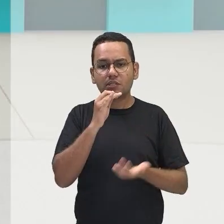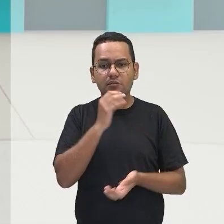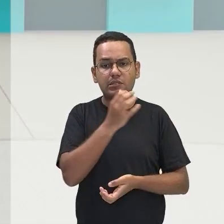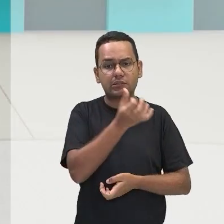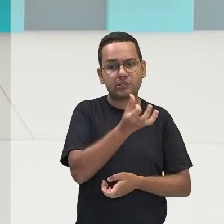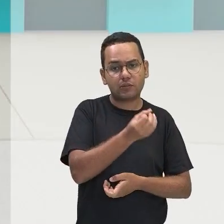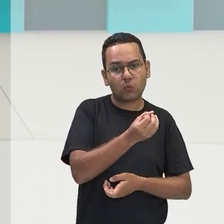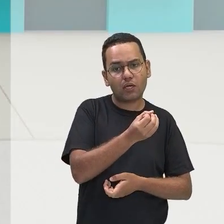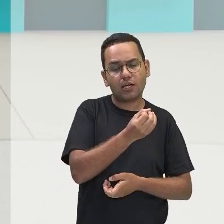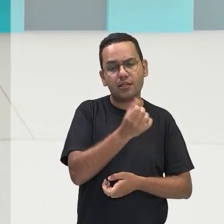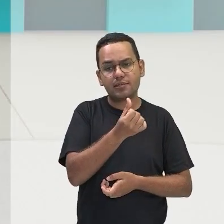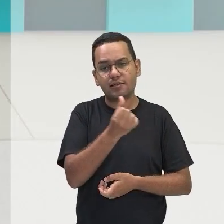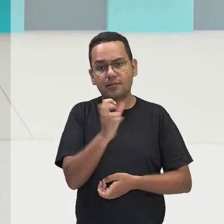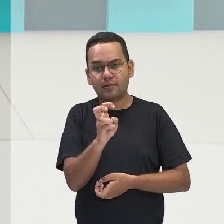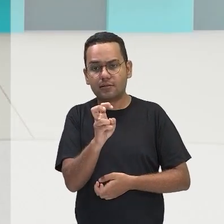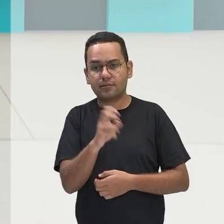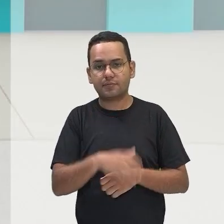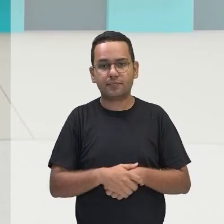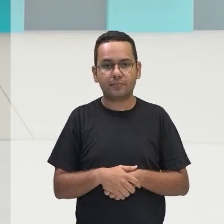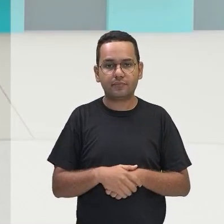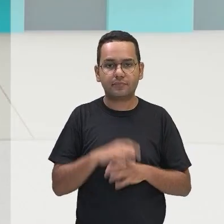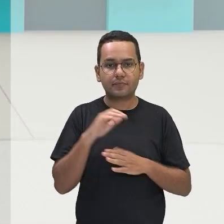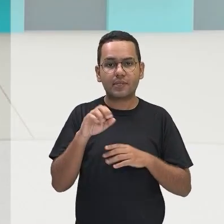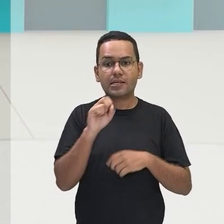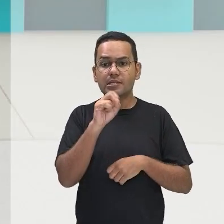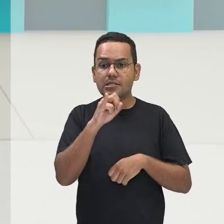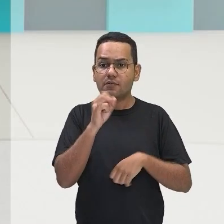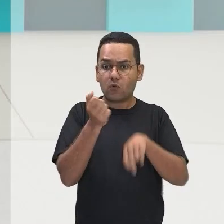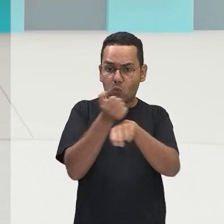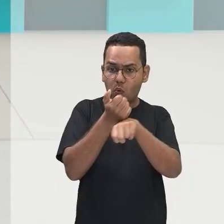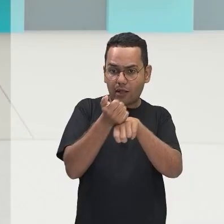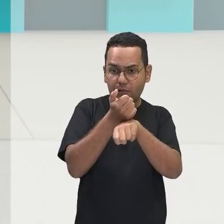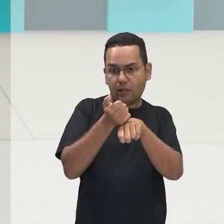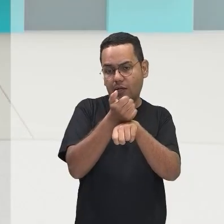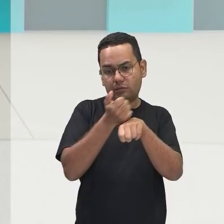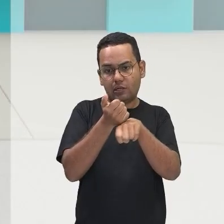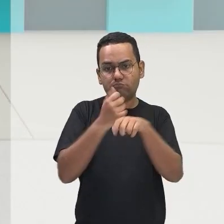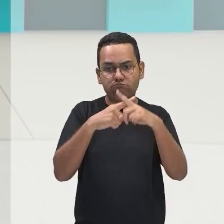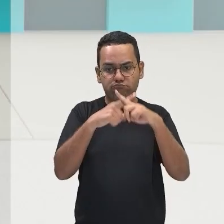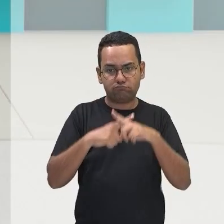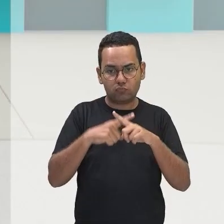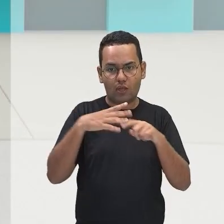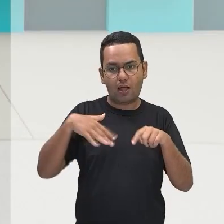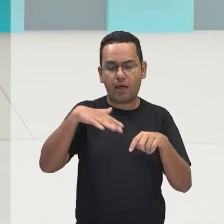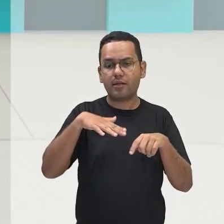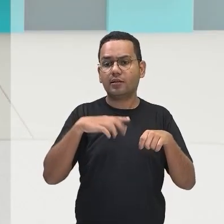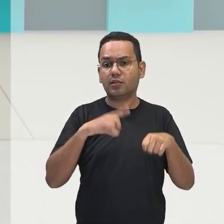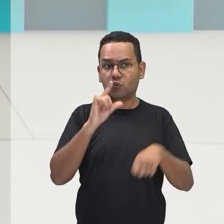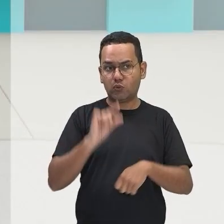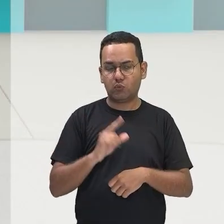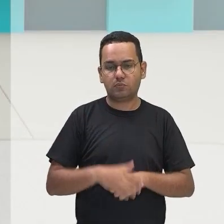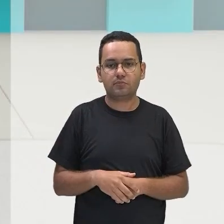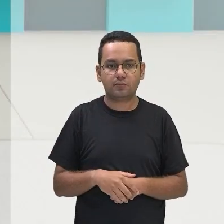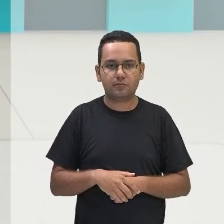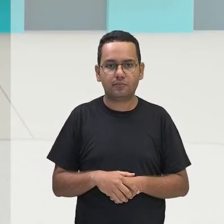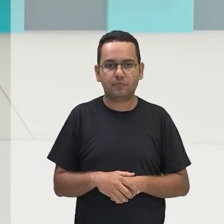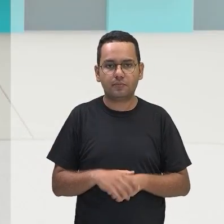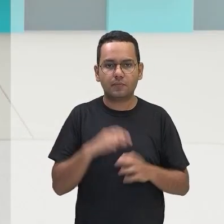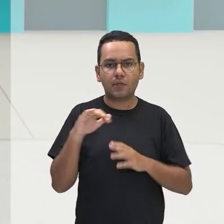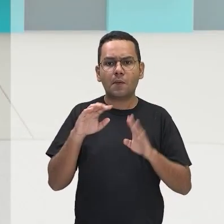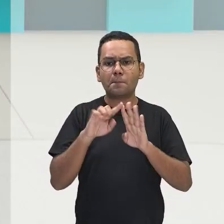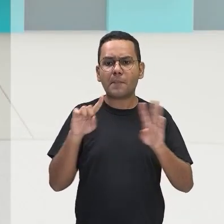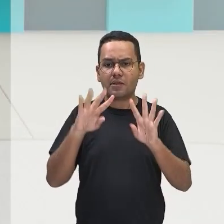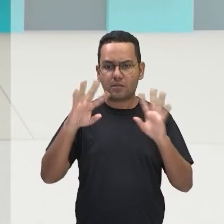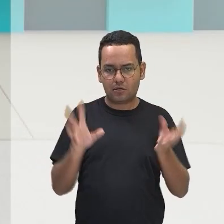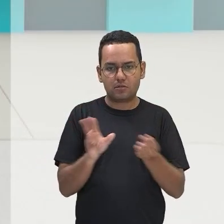Se você se tornar um atleta, vai se tornar mais baixo ainda. Ok? Então, em outras palavras, aí, os exercícios